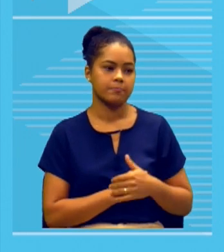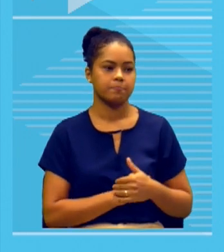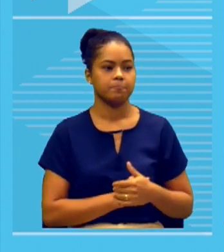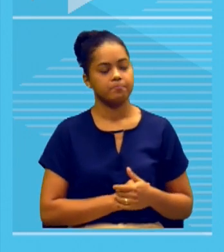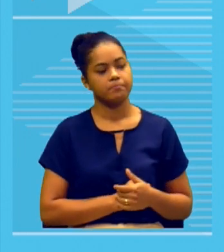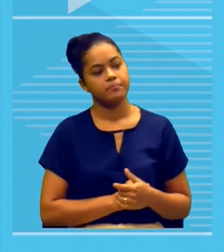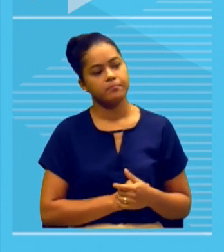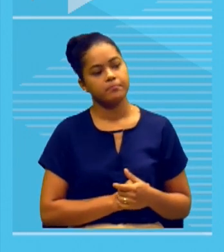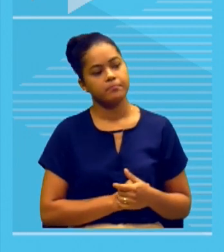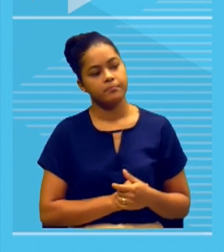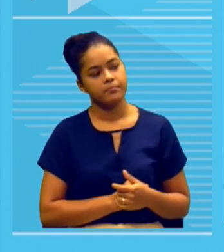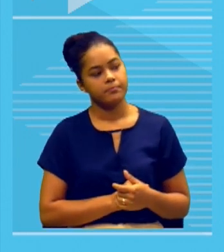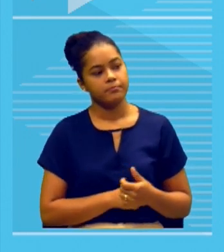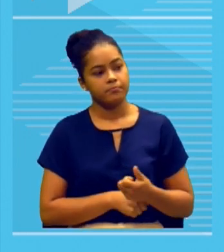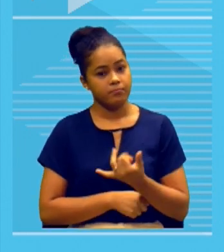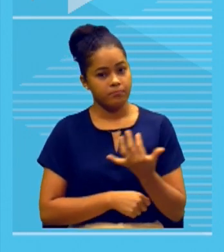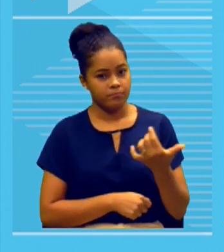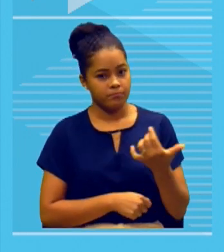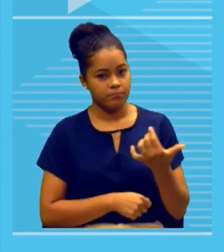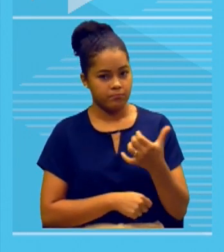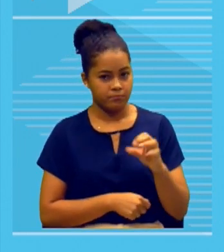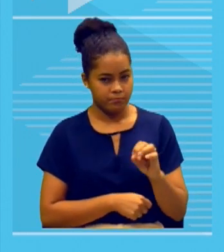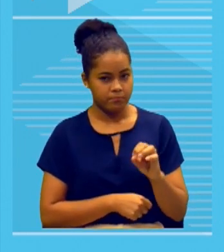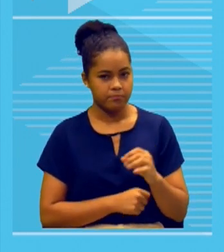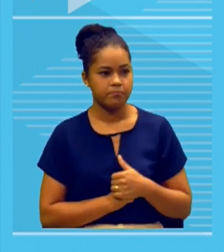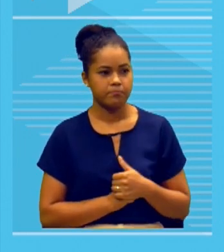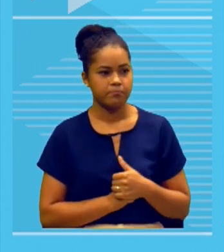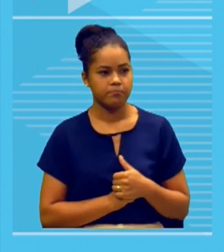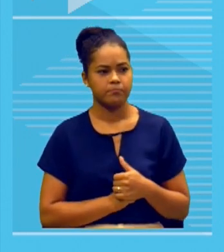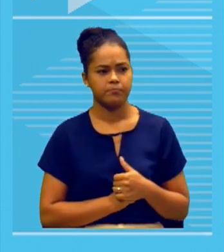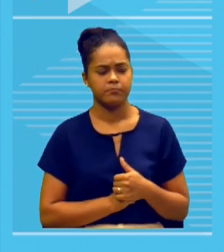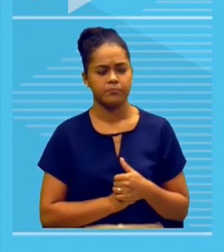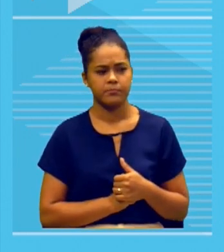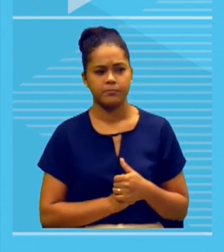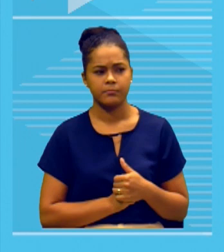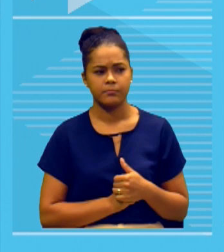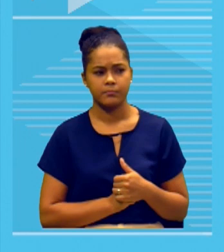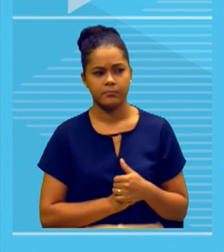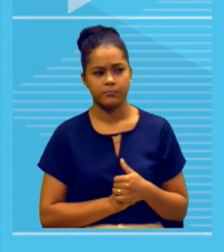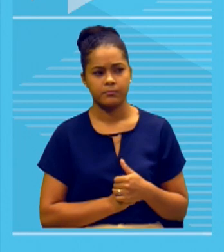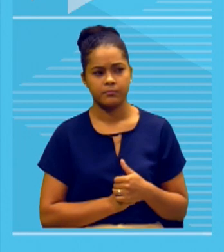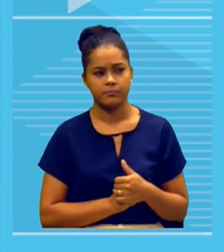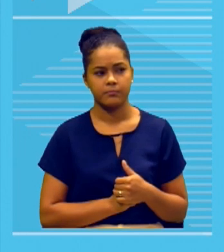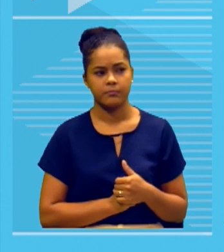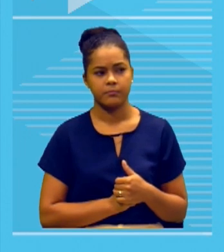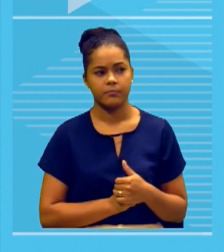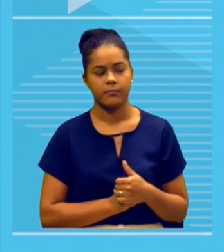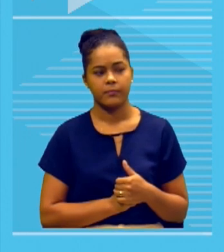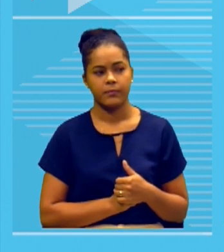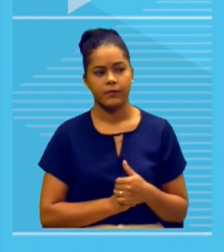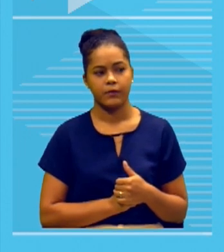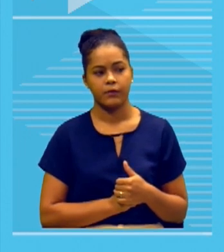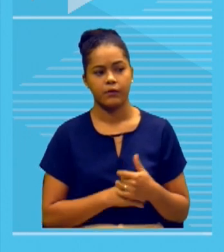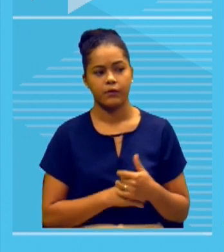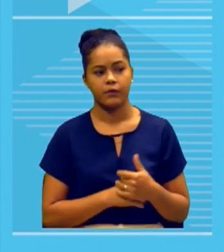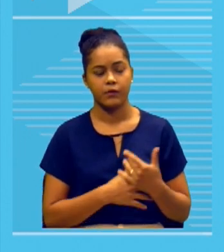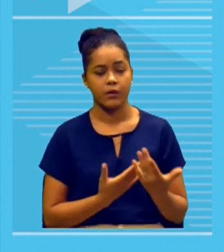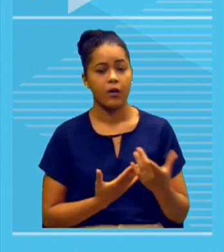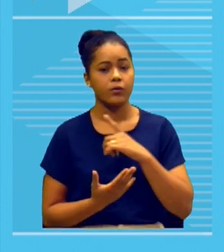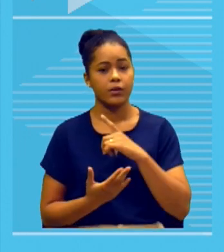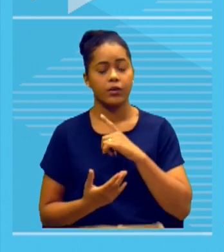pronto são 10 dessas 10 que estão aí a única que não tem valor